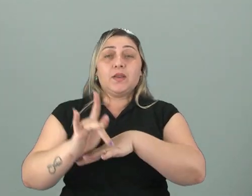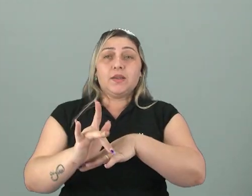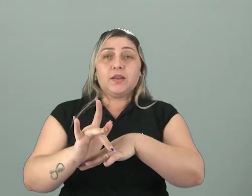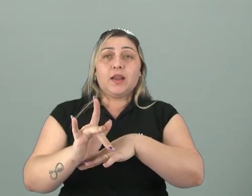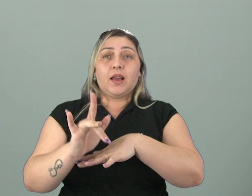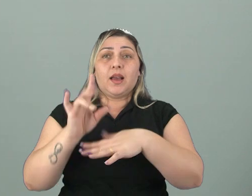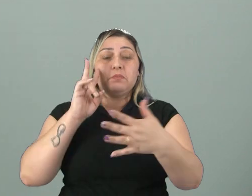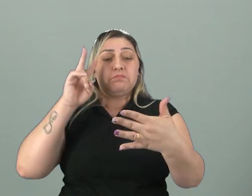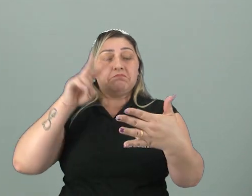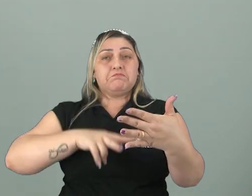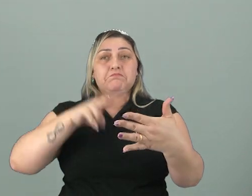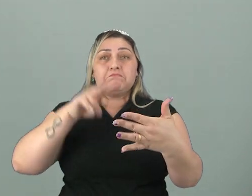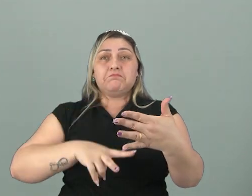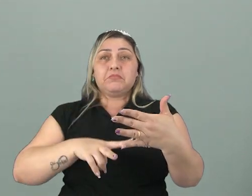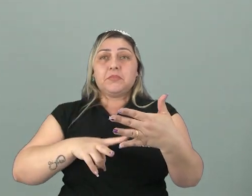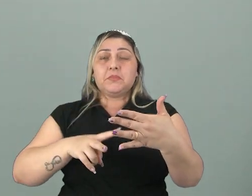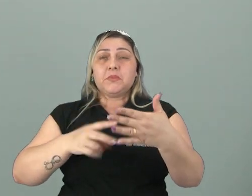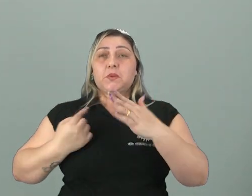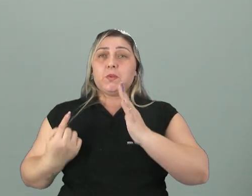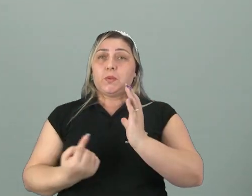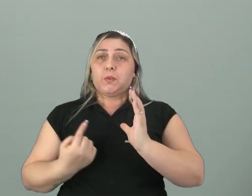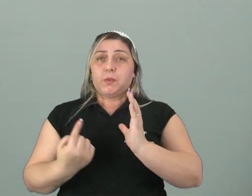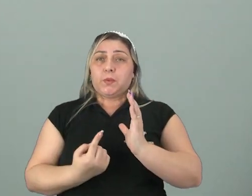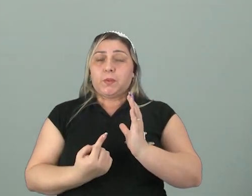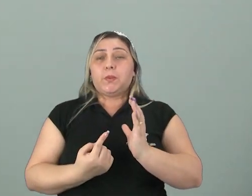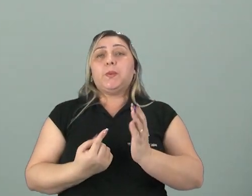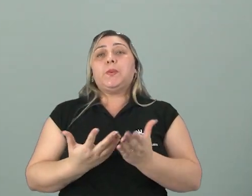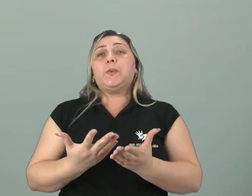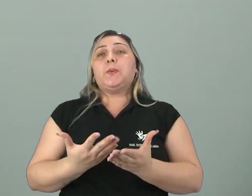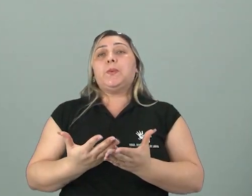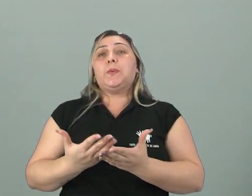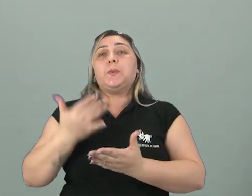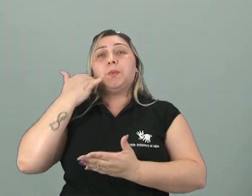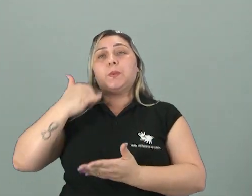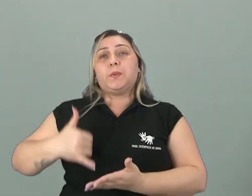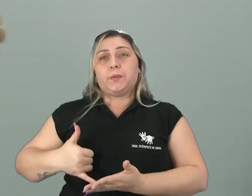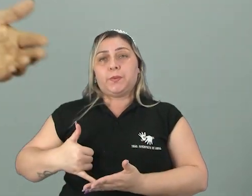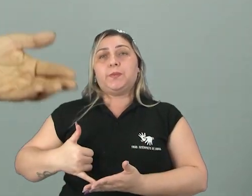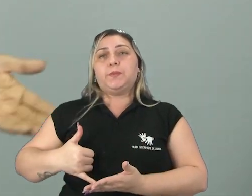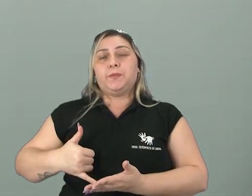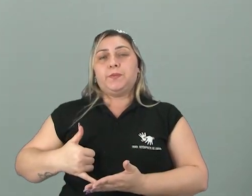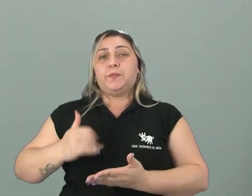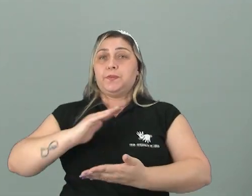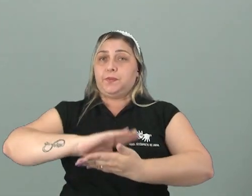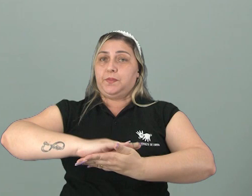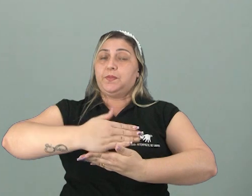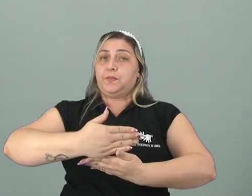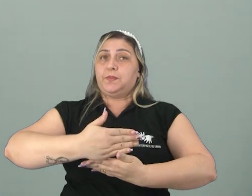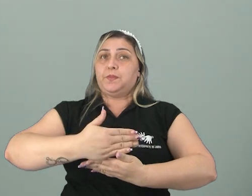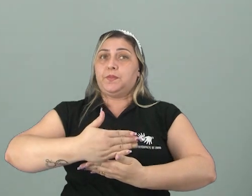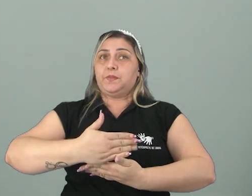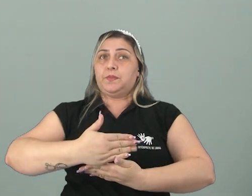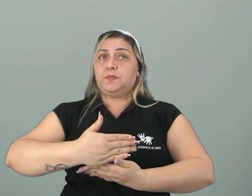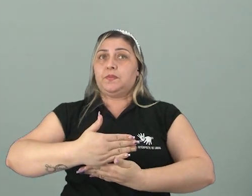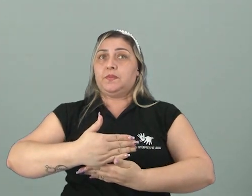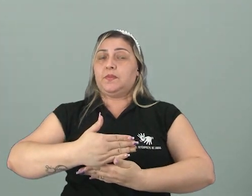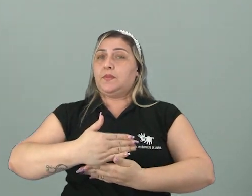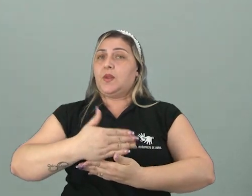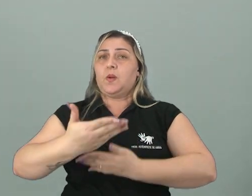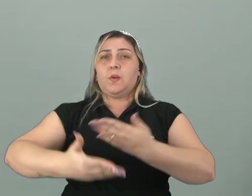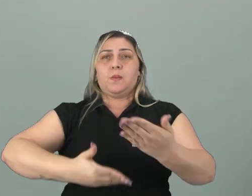cada um no seu cada qual. Cada um mexendo no telefone, né, no notebook. Eles não